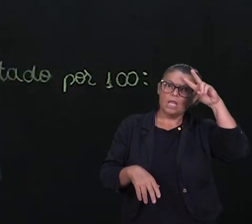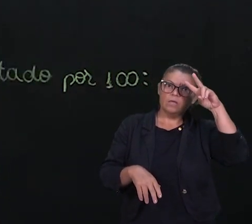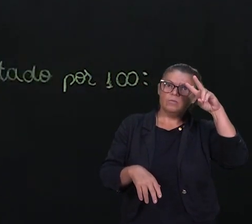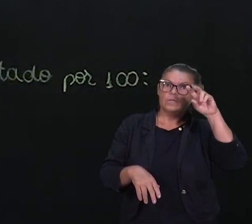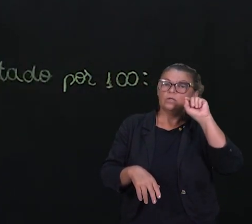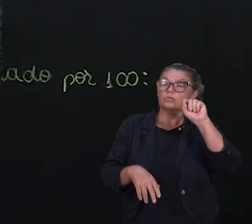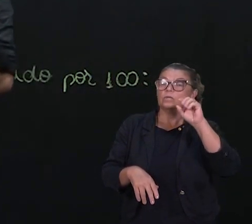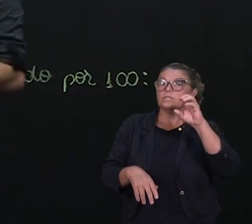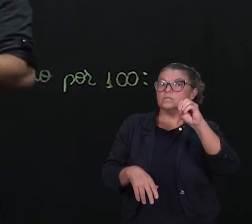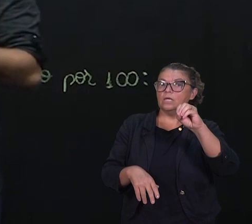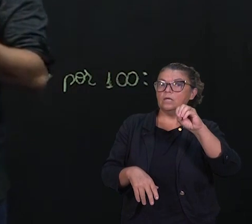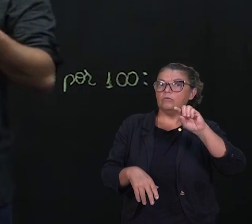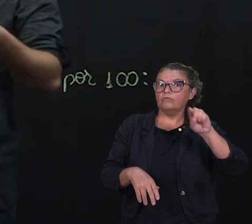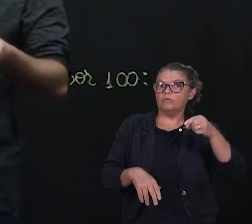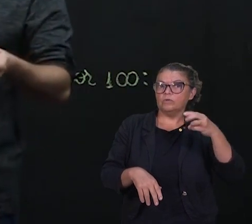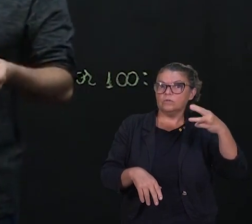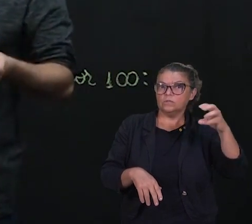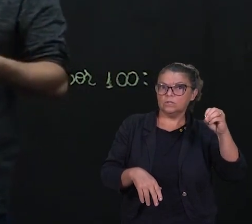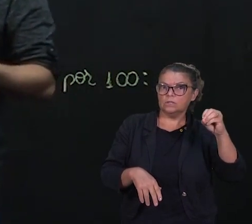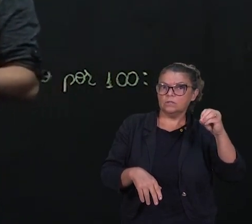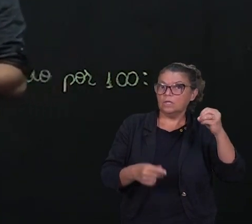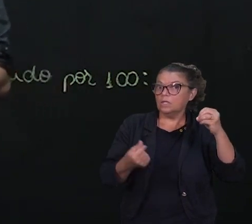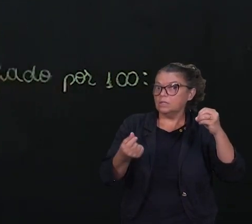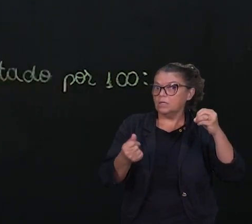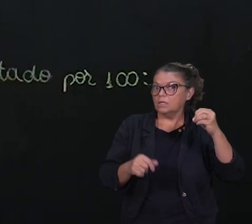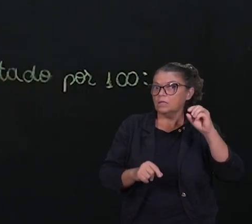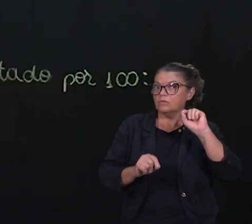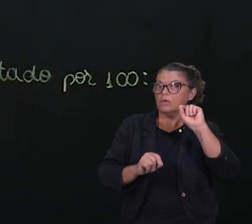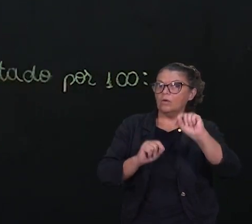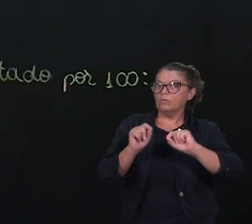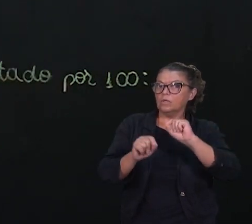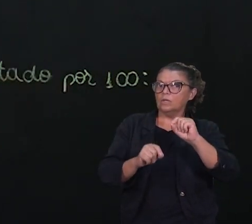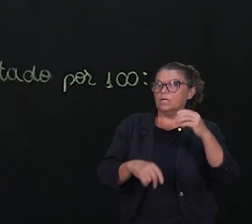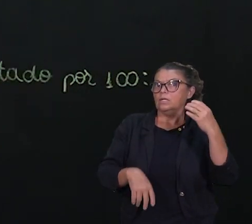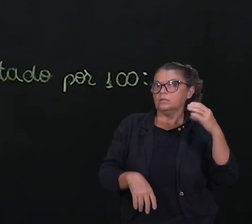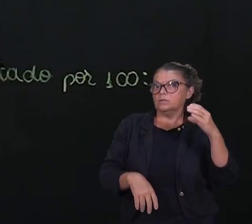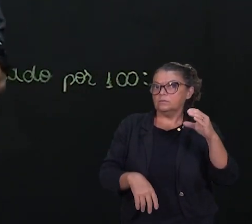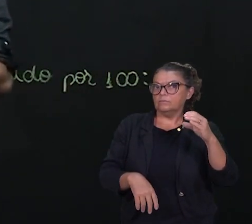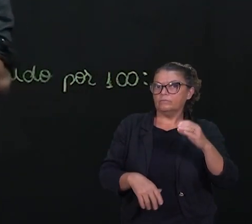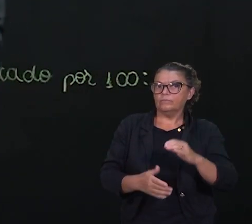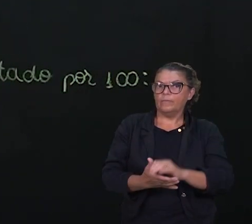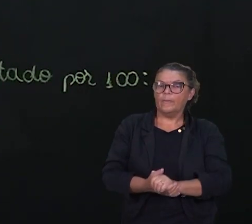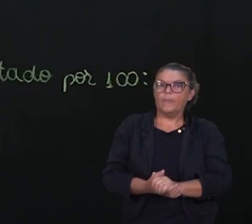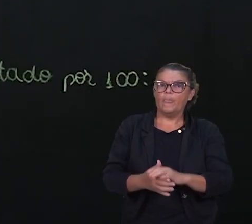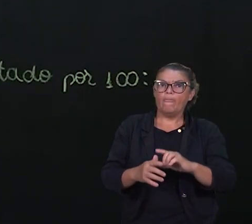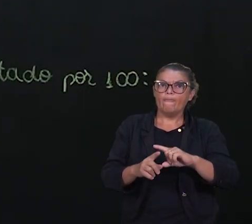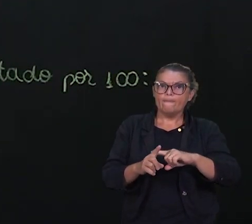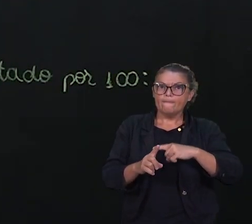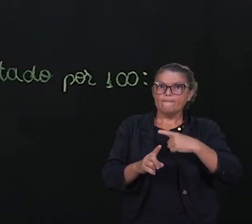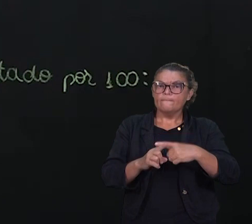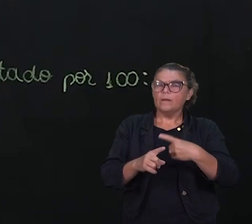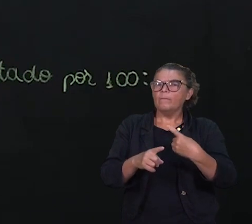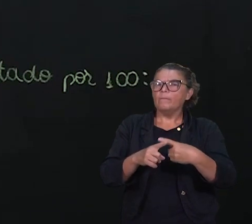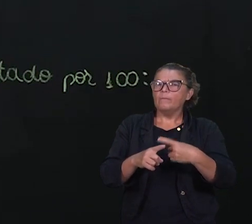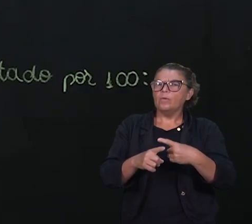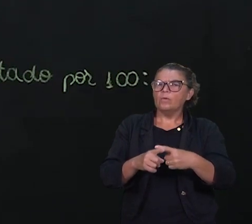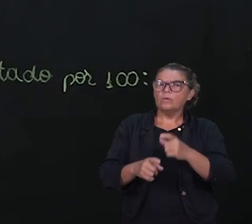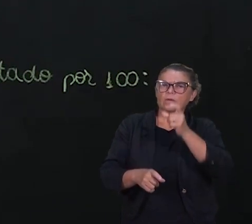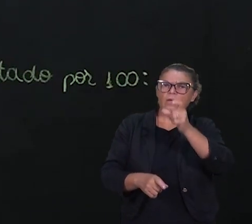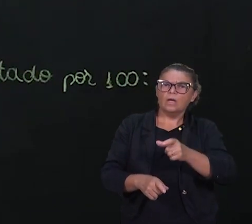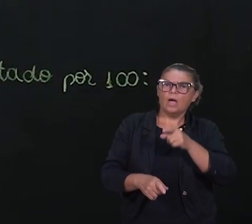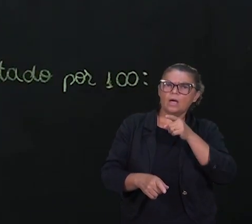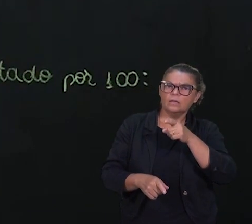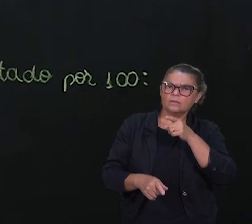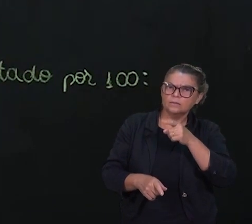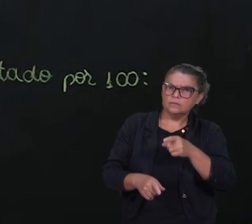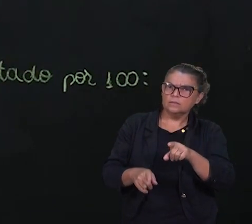que 0,30 em dinheiro equivale a 30 centavos, tá bom? Mas por que aqui nesse